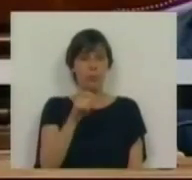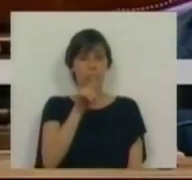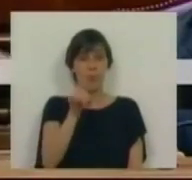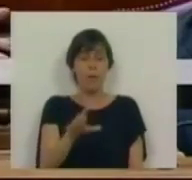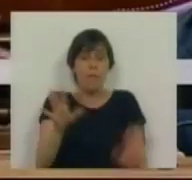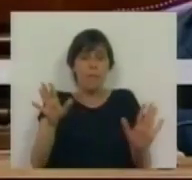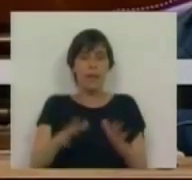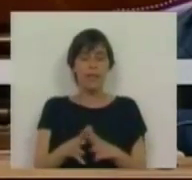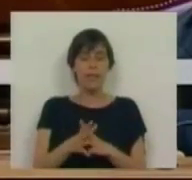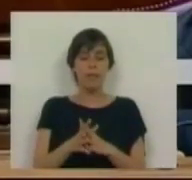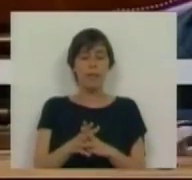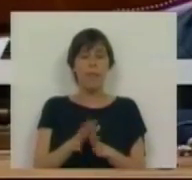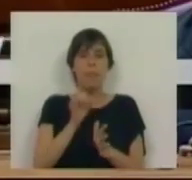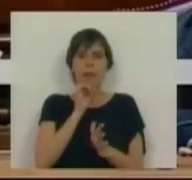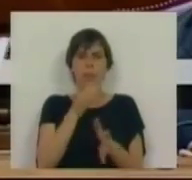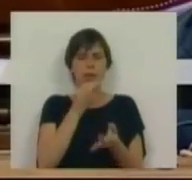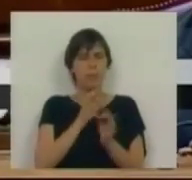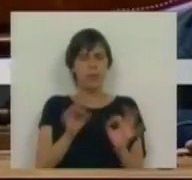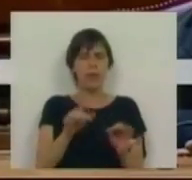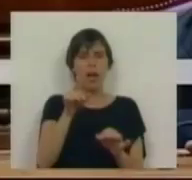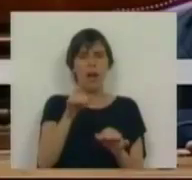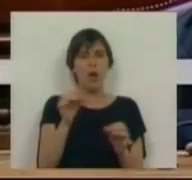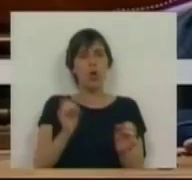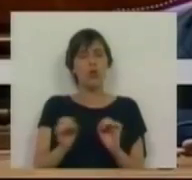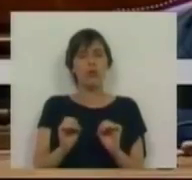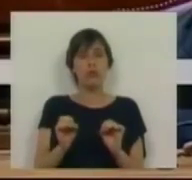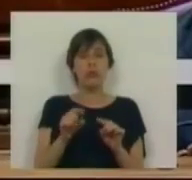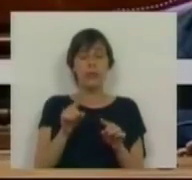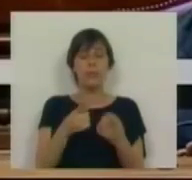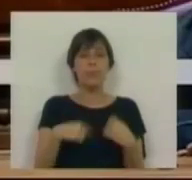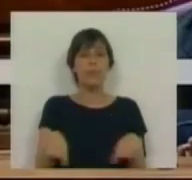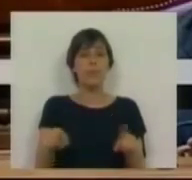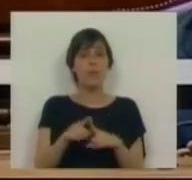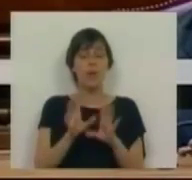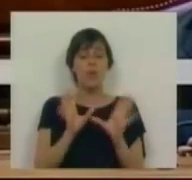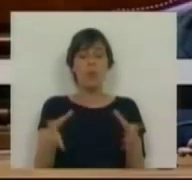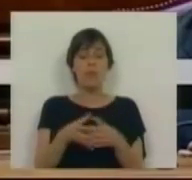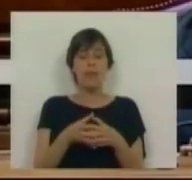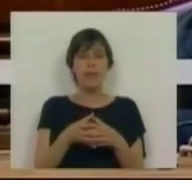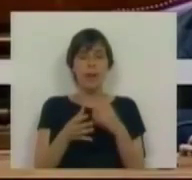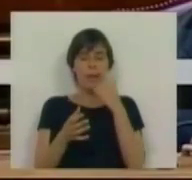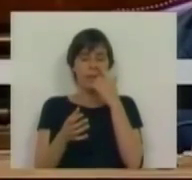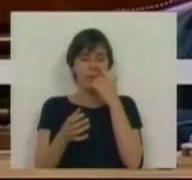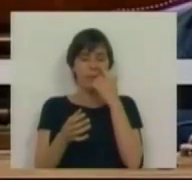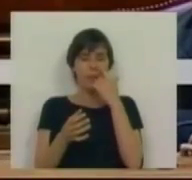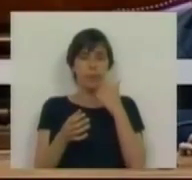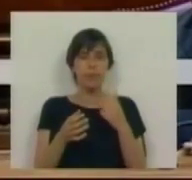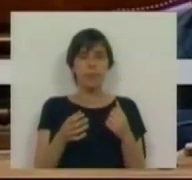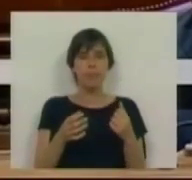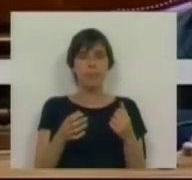Mas pode perfeitamente a Sra. Deputada não ter estado nessa reunião da Comissão